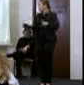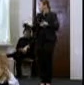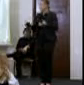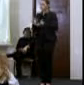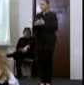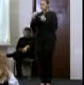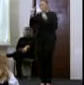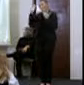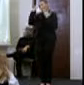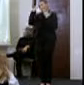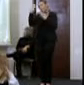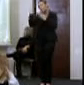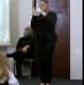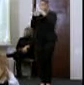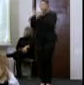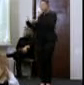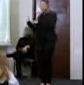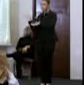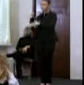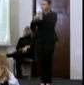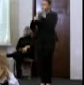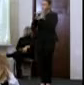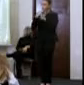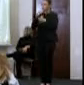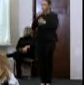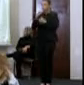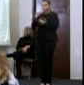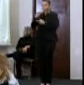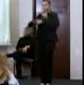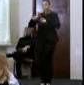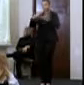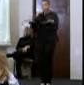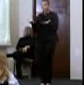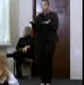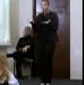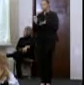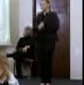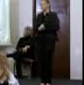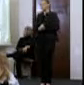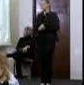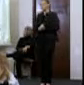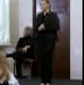observando. Muito obrigado pela atenção. Tenhamos todos bons debates.